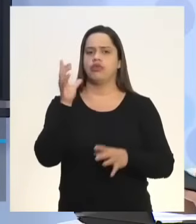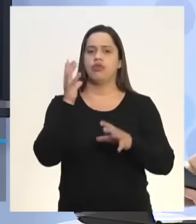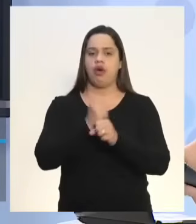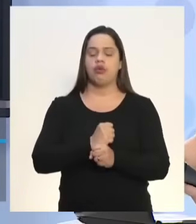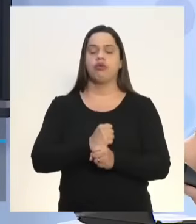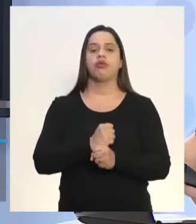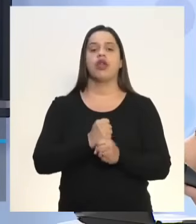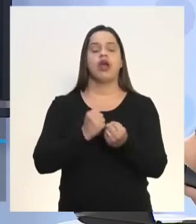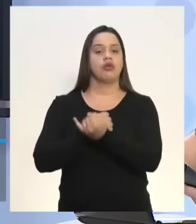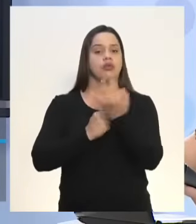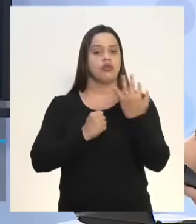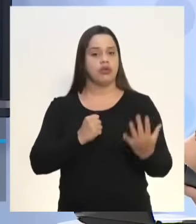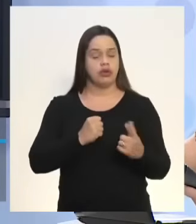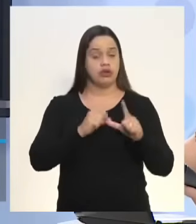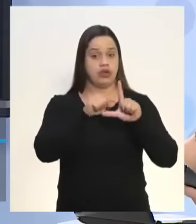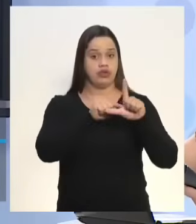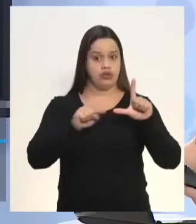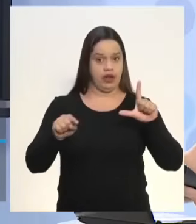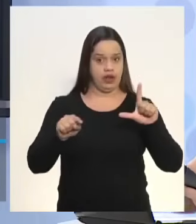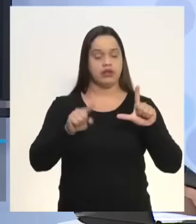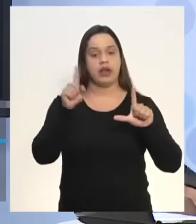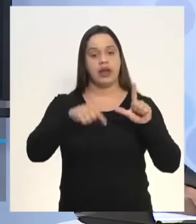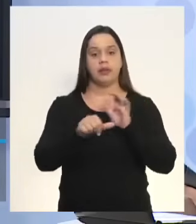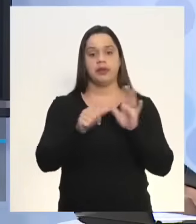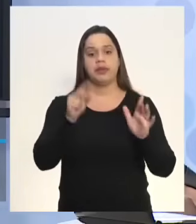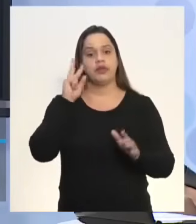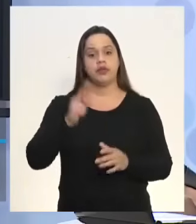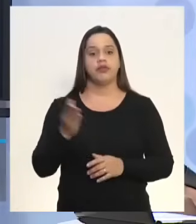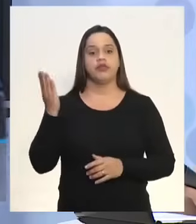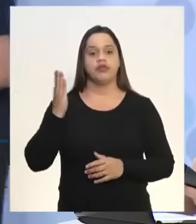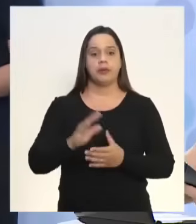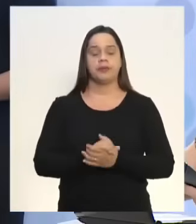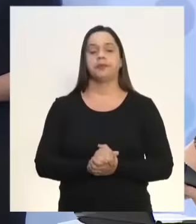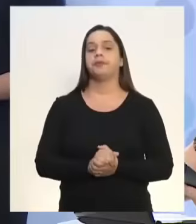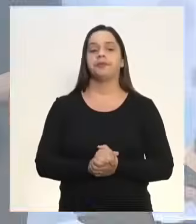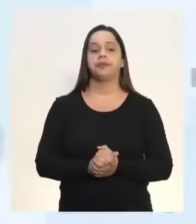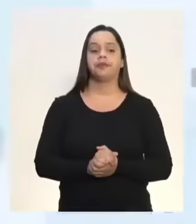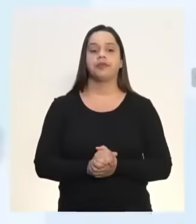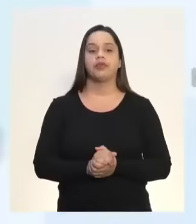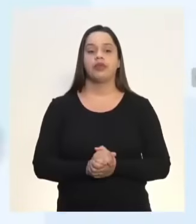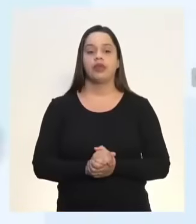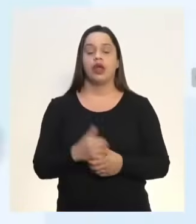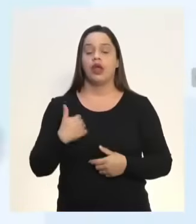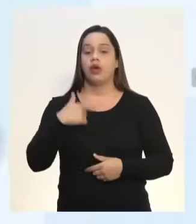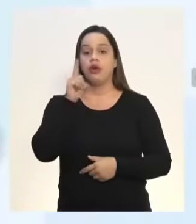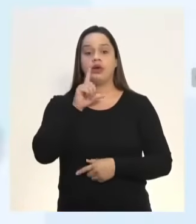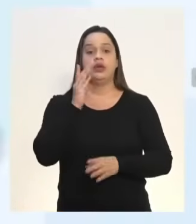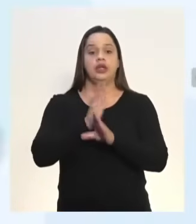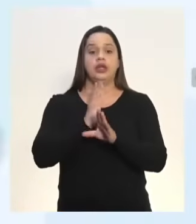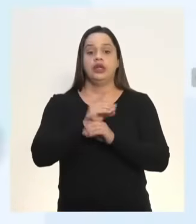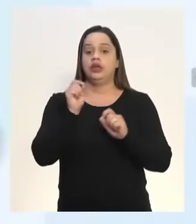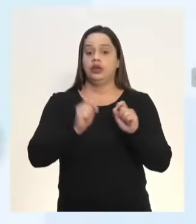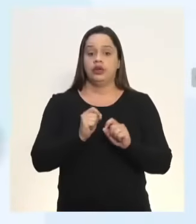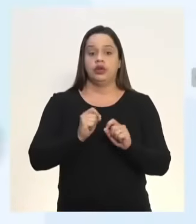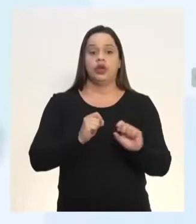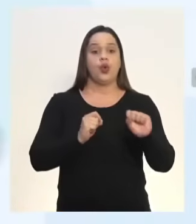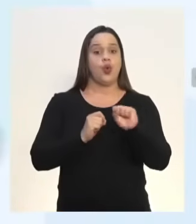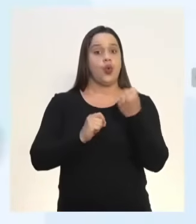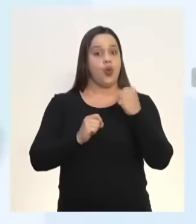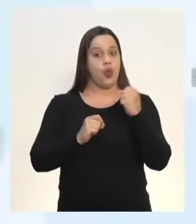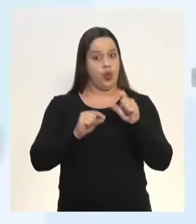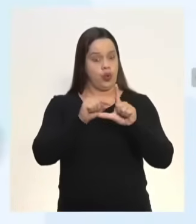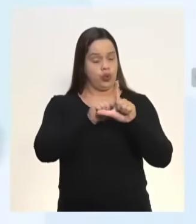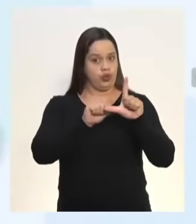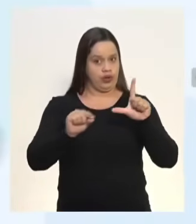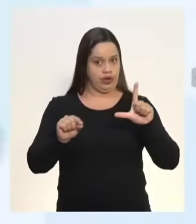de vértices, que é a primeira questão. Então, na telinha vai aparecer aí para vocês, ó. Então, eu consigo identificar 8 vértices. Então,